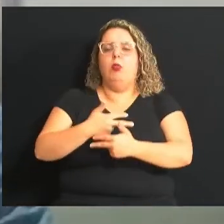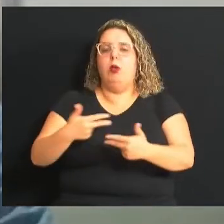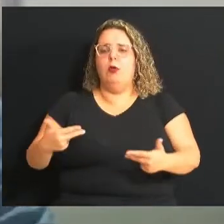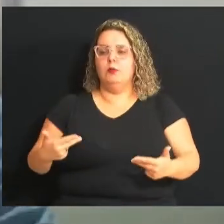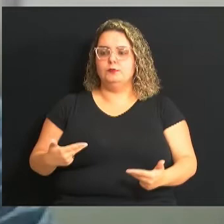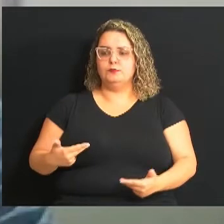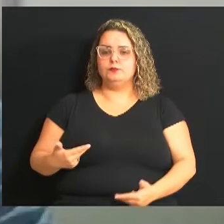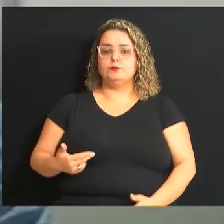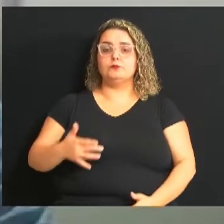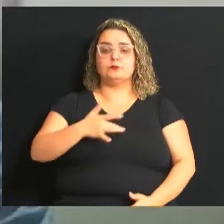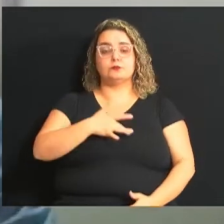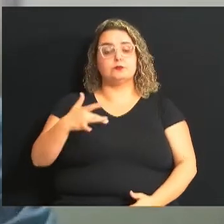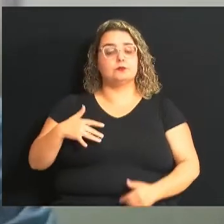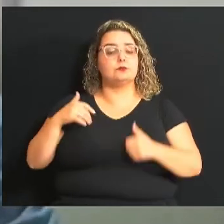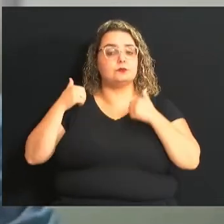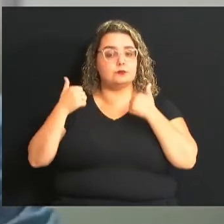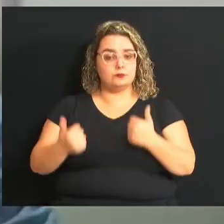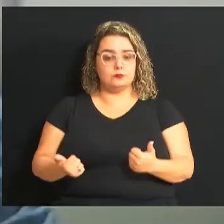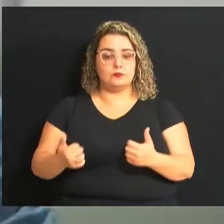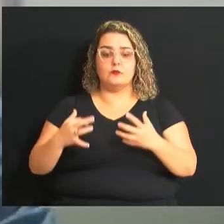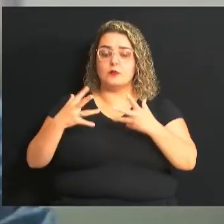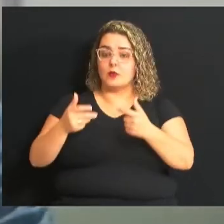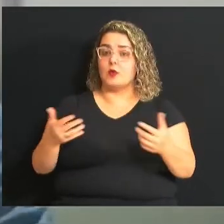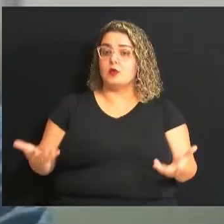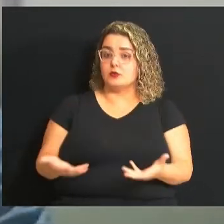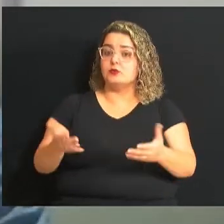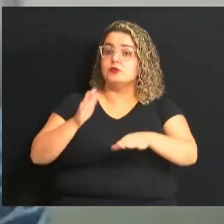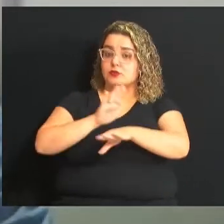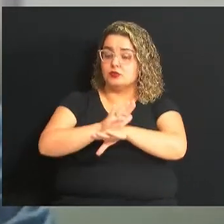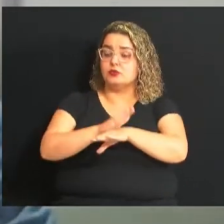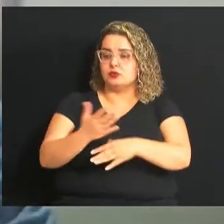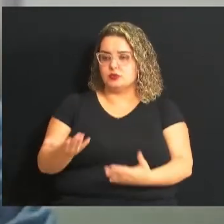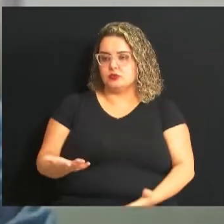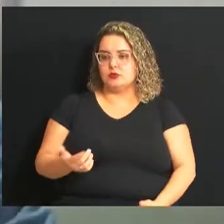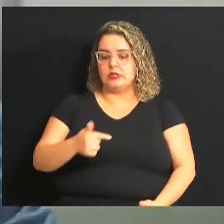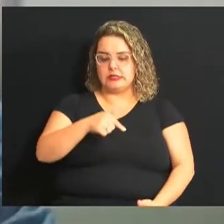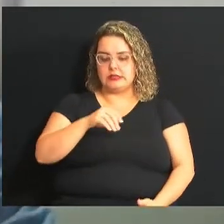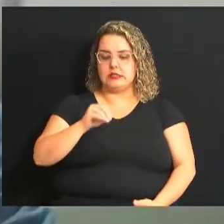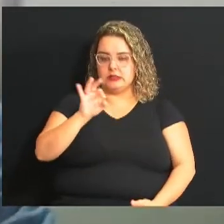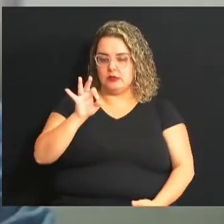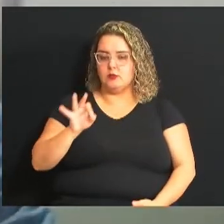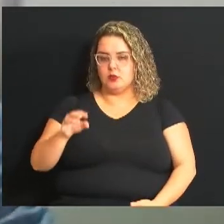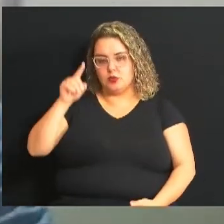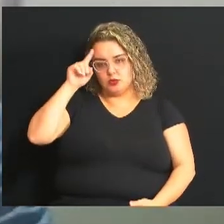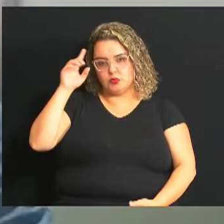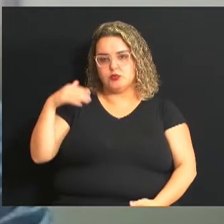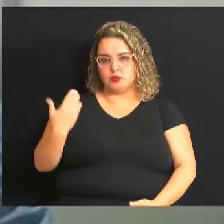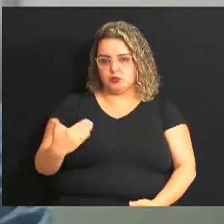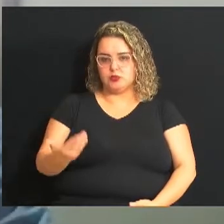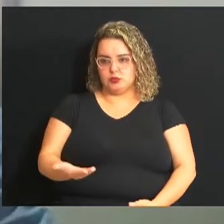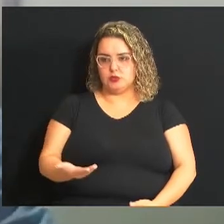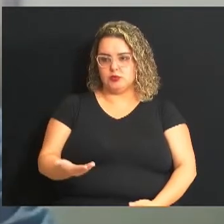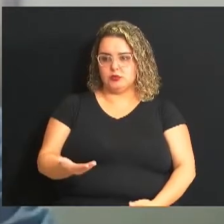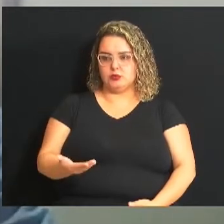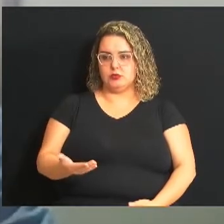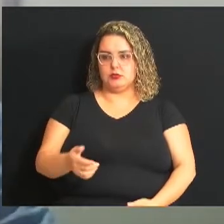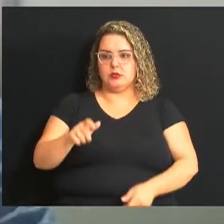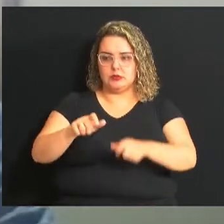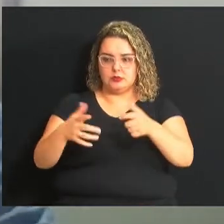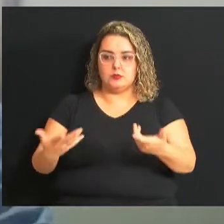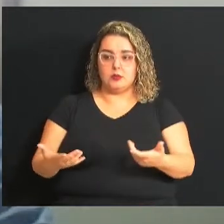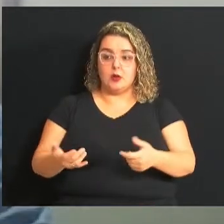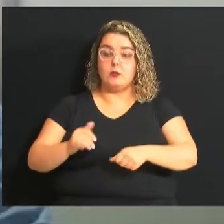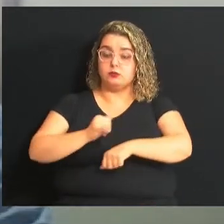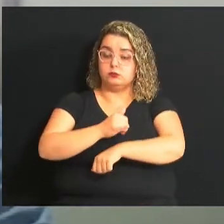mais saudável, tudo contribui muito, né? Mais ou menos 70% do dia a dia desse indivíduo que está com excesso de